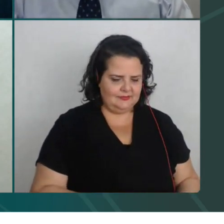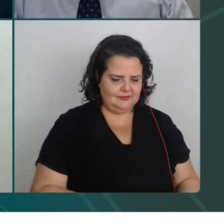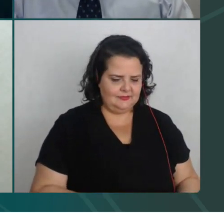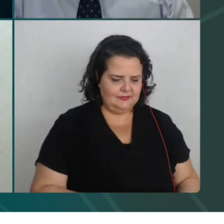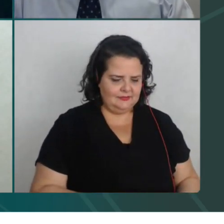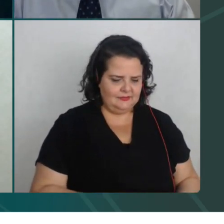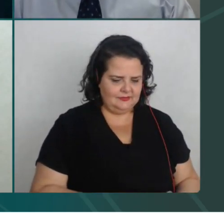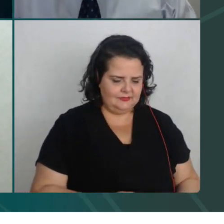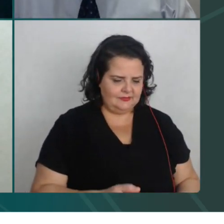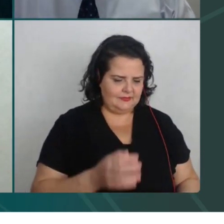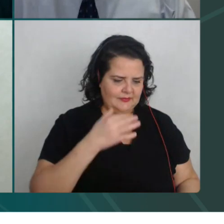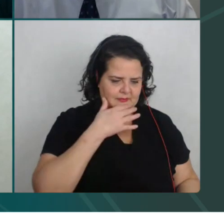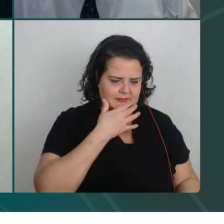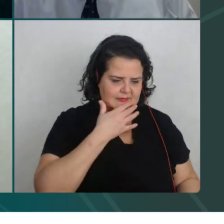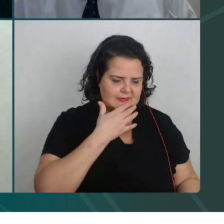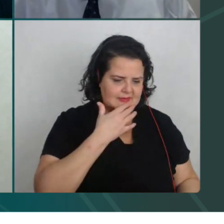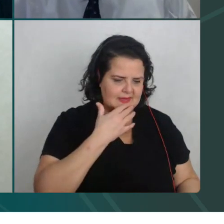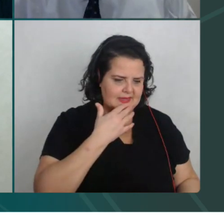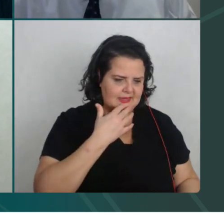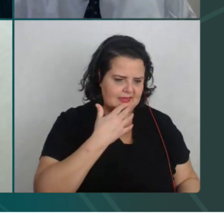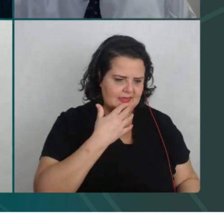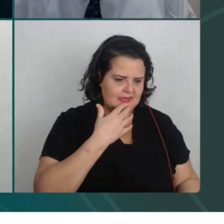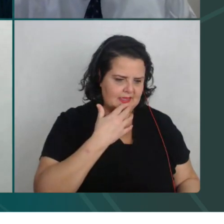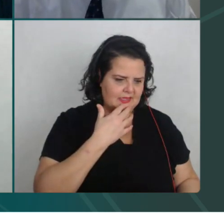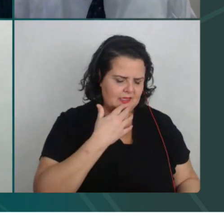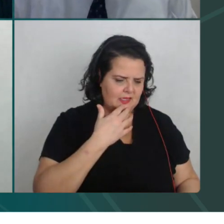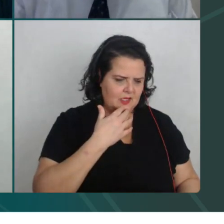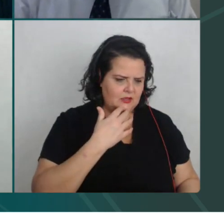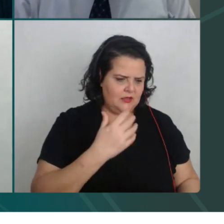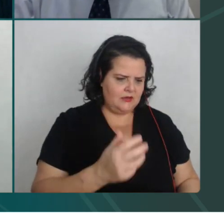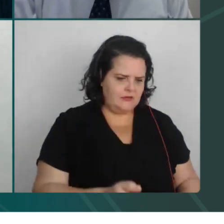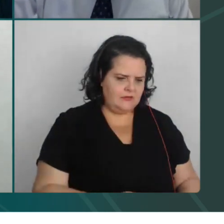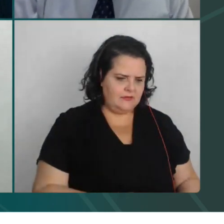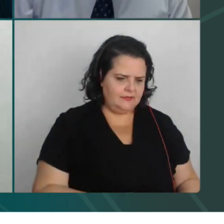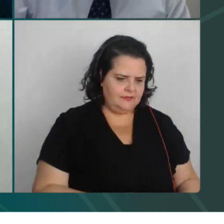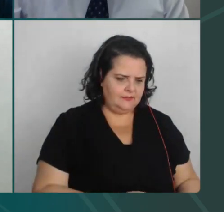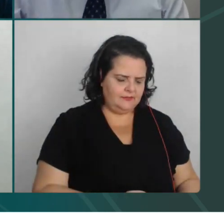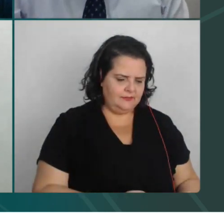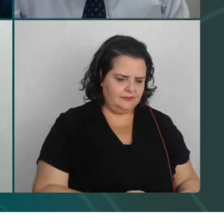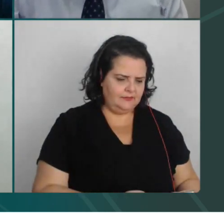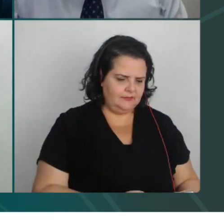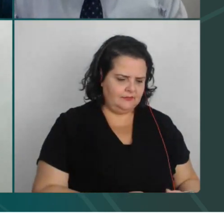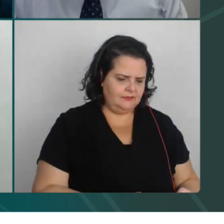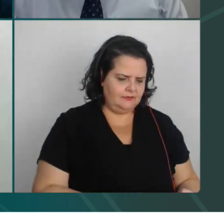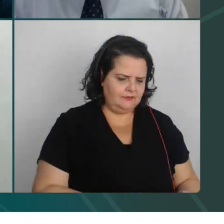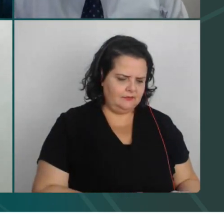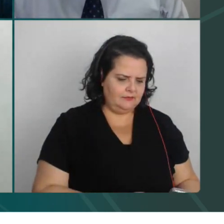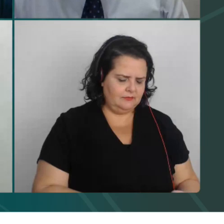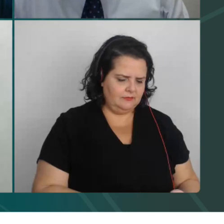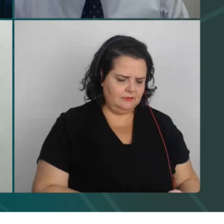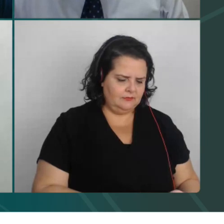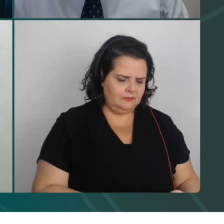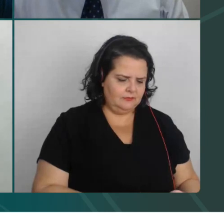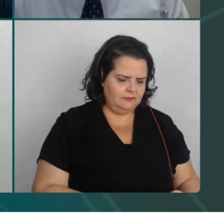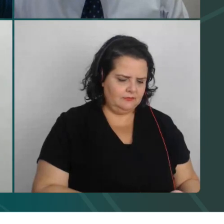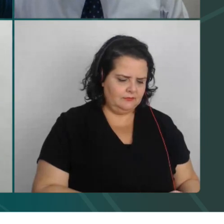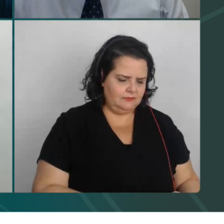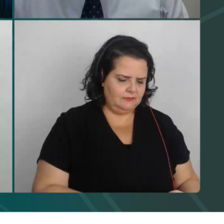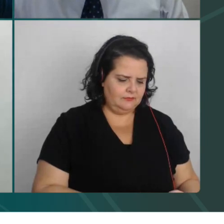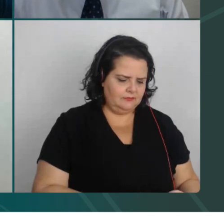discutir, enfim. Então, para mim, foi uma honra imensa, viu? Uma honra imensa. Grande abraço.